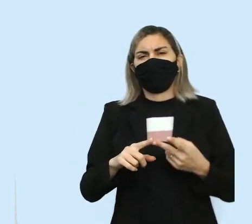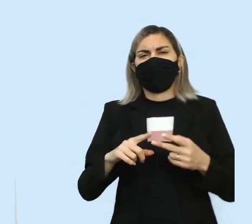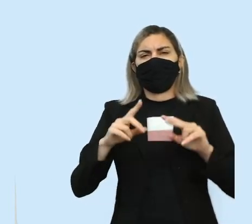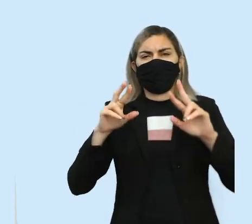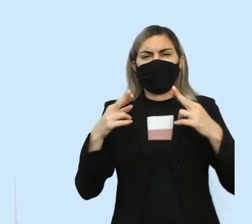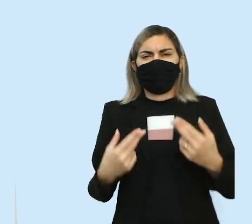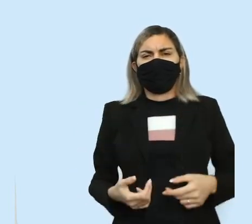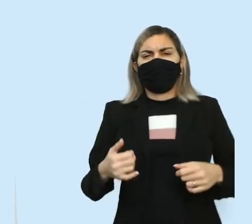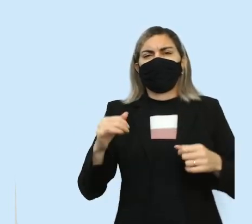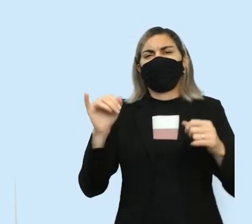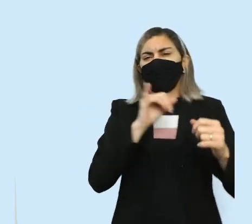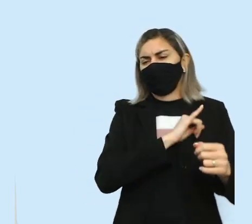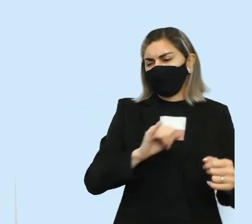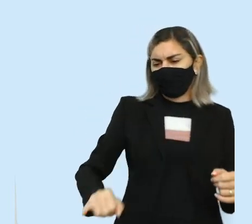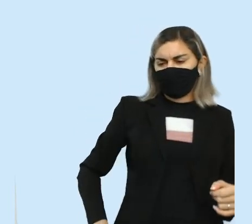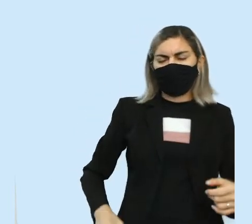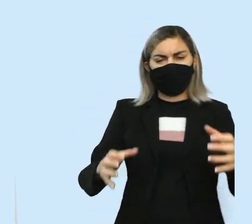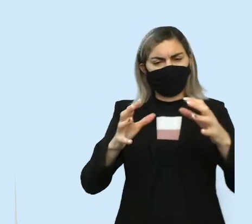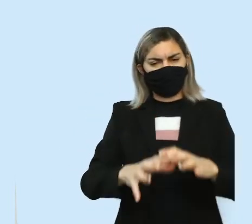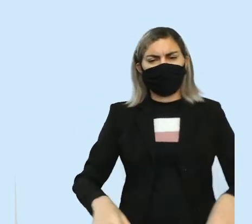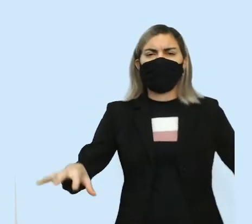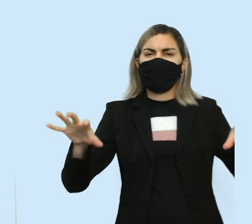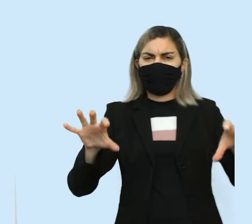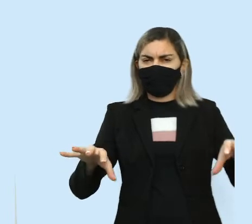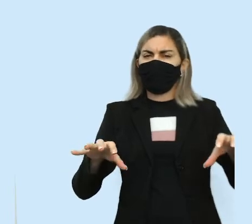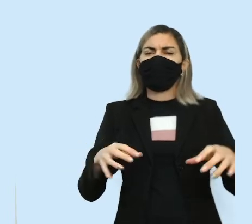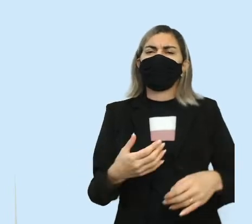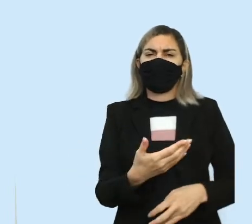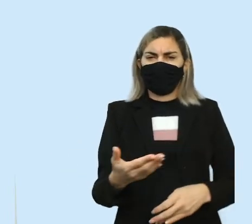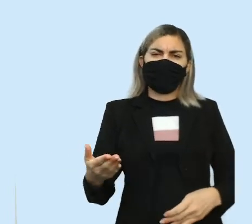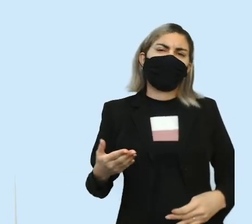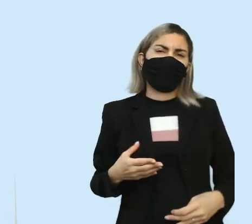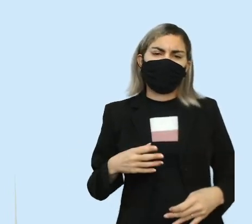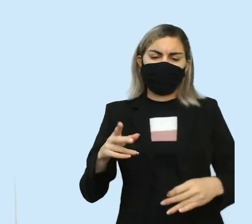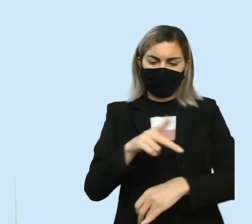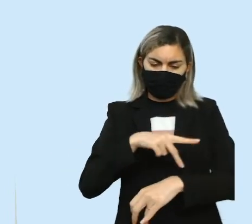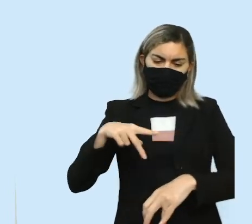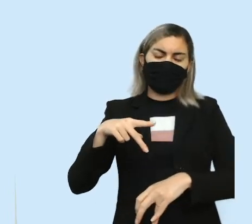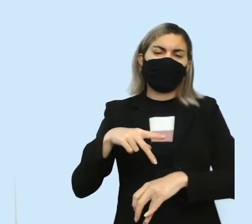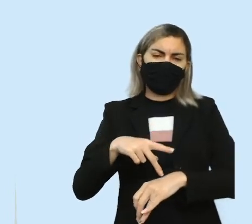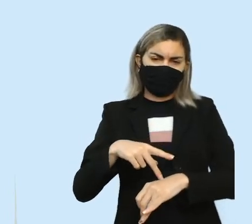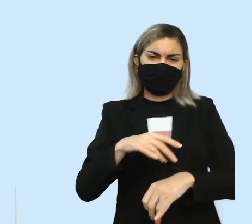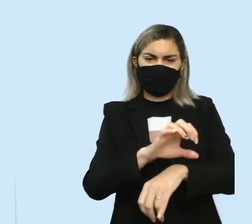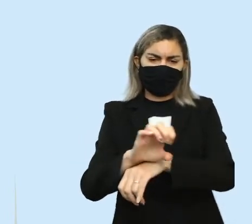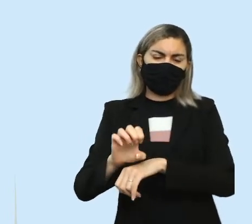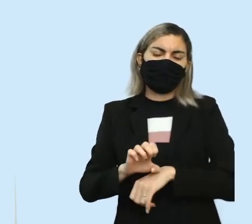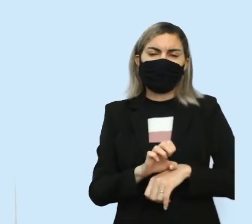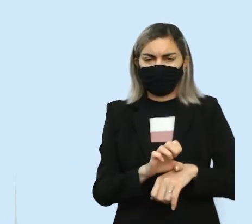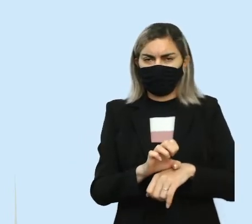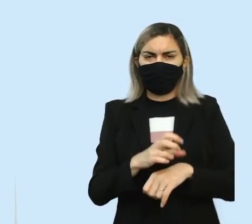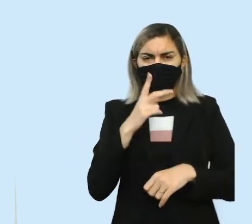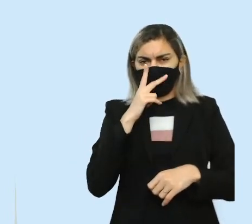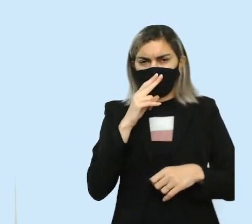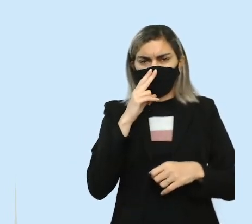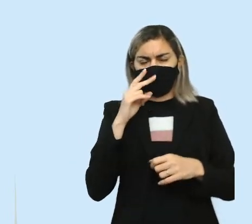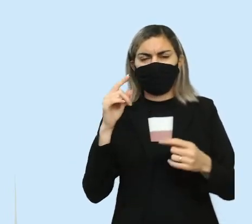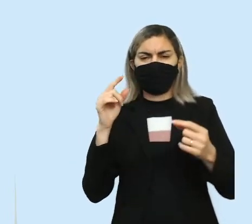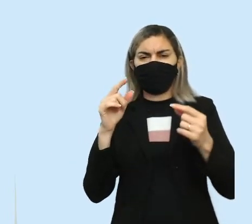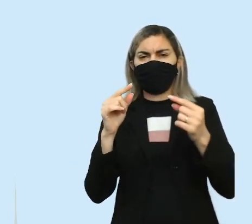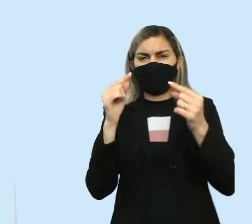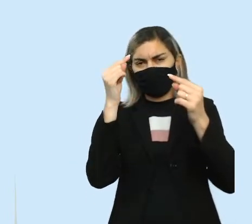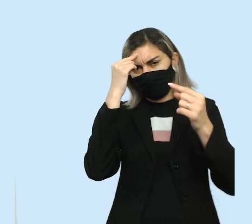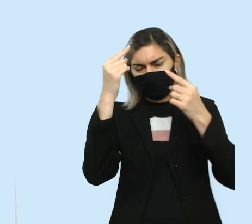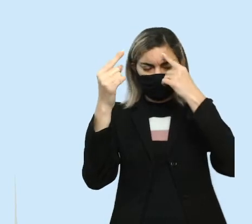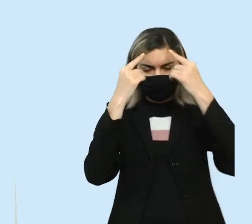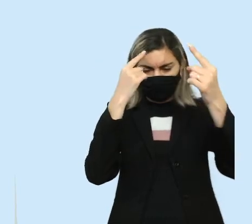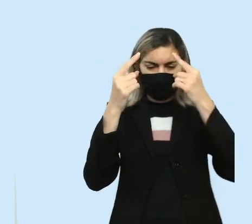governar o grande império, dividindo ali como se fosse uma espécie de o país e os estados. Sabe? A mesma logística, a mesma ideia.